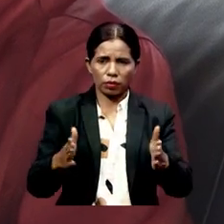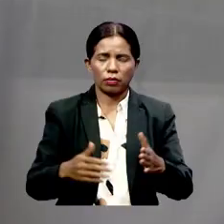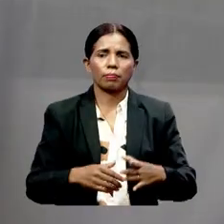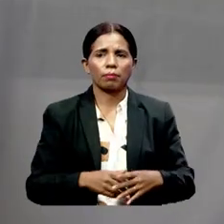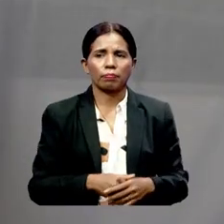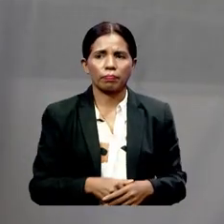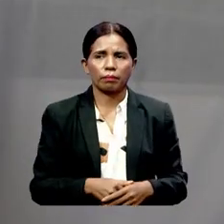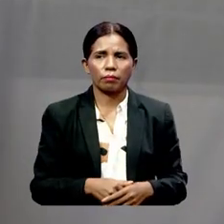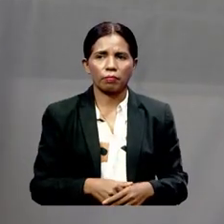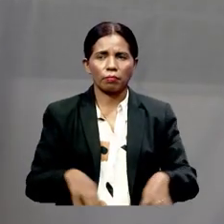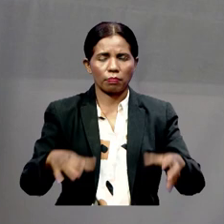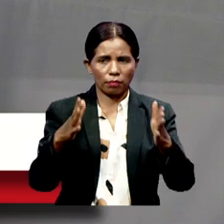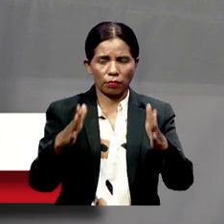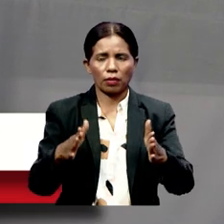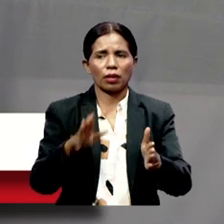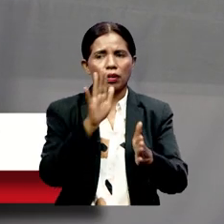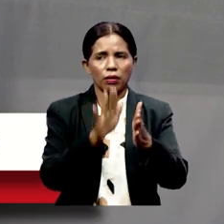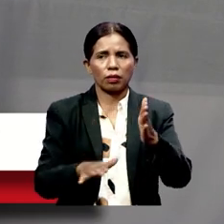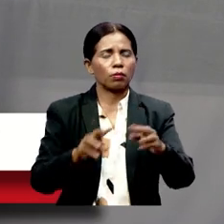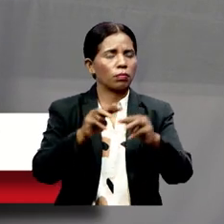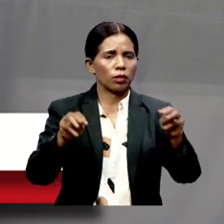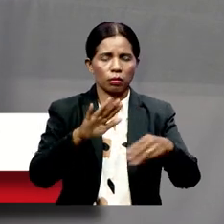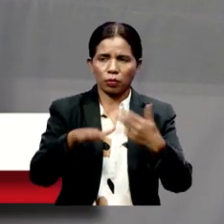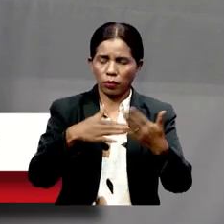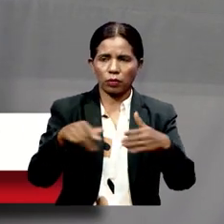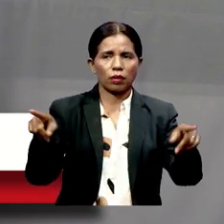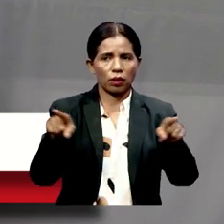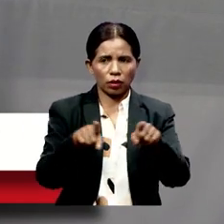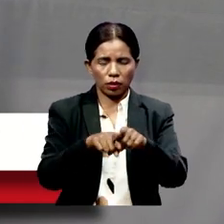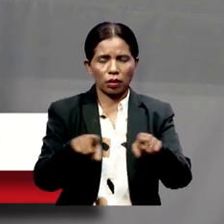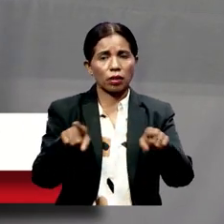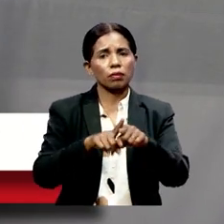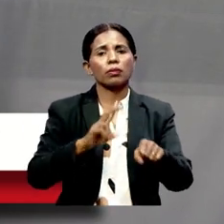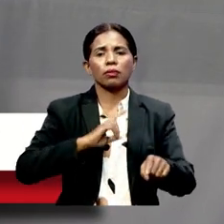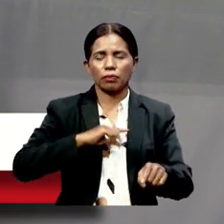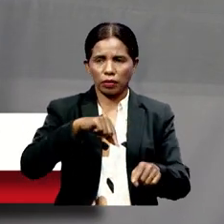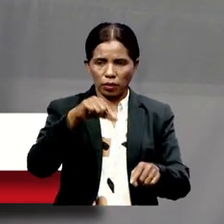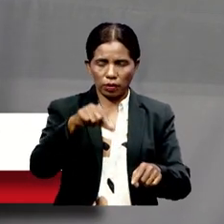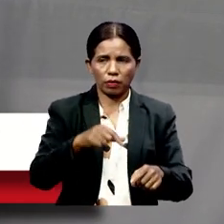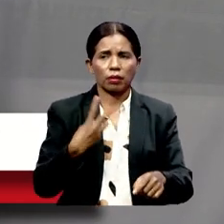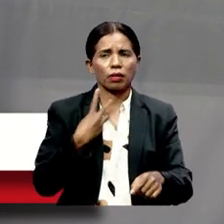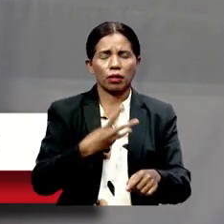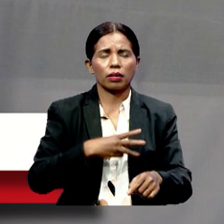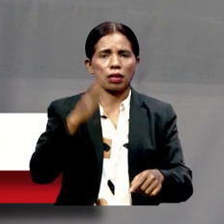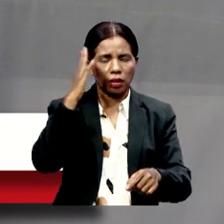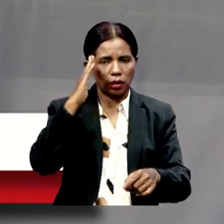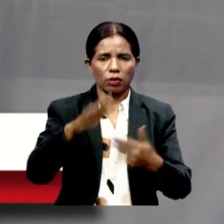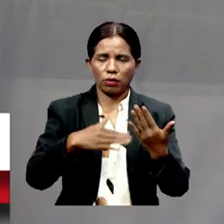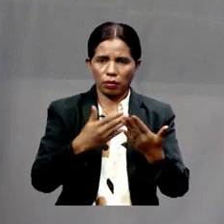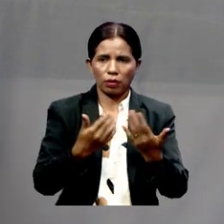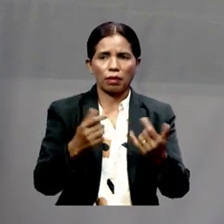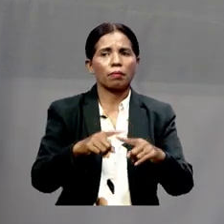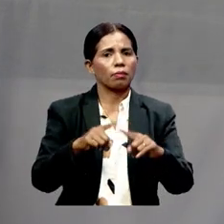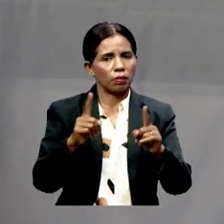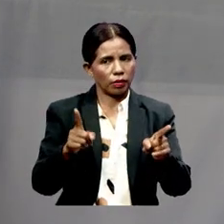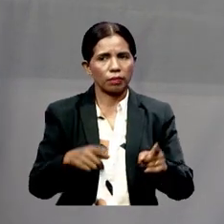recurso nebe ba menos quase município de Tuhanesan, Anesan mas Vekeke. Ita consciente la buat ne, mai be